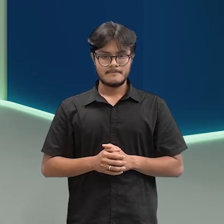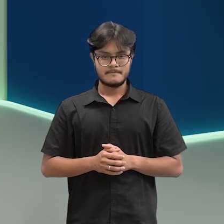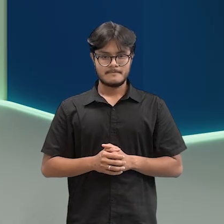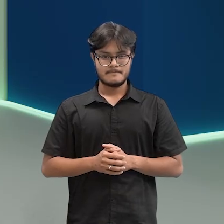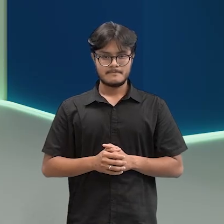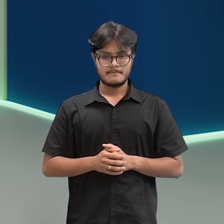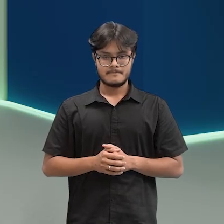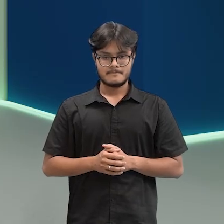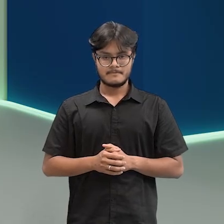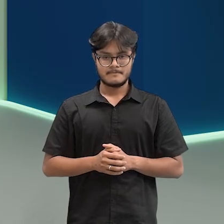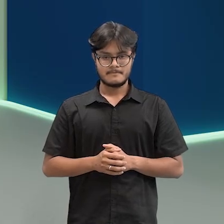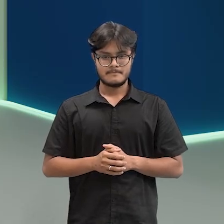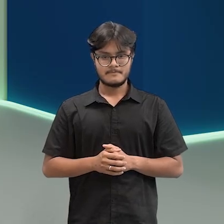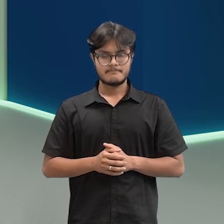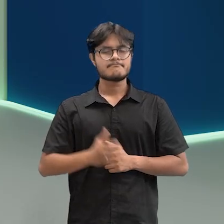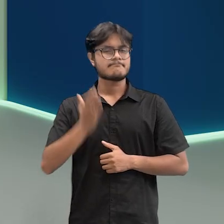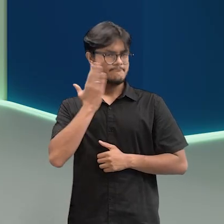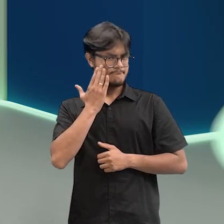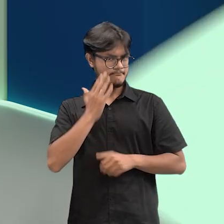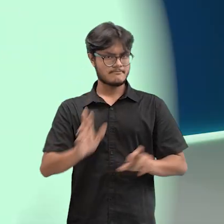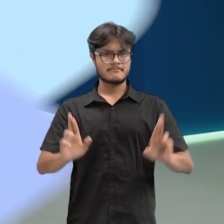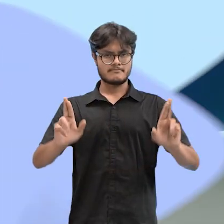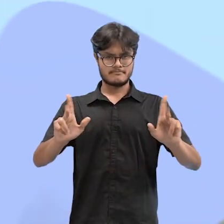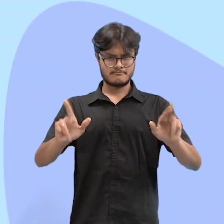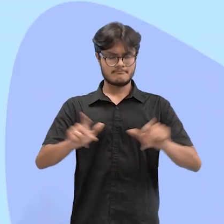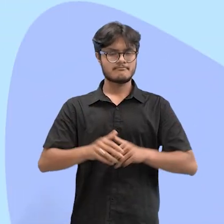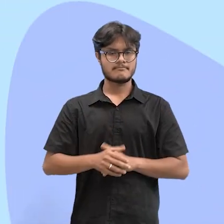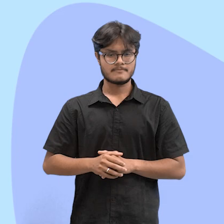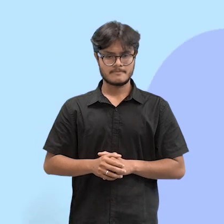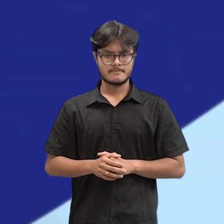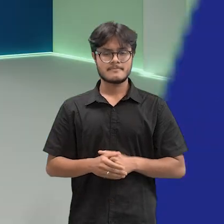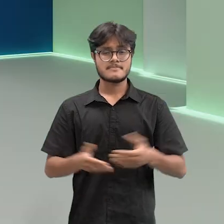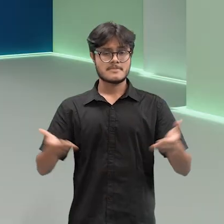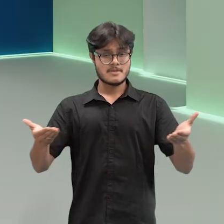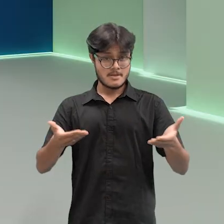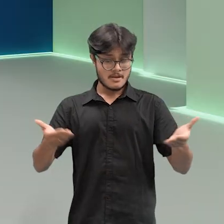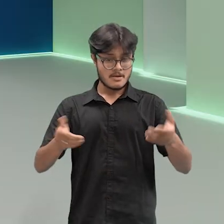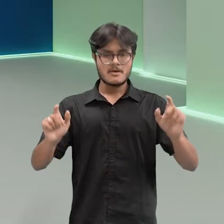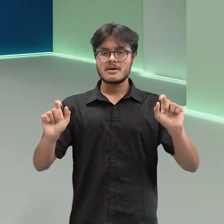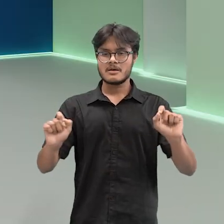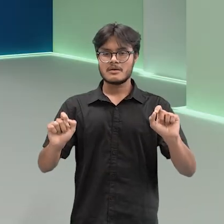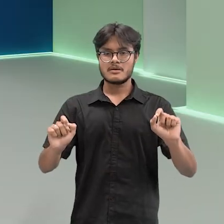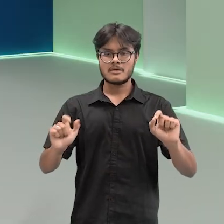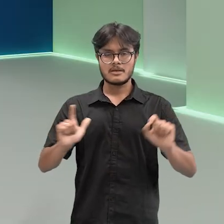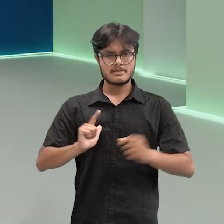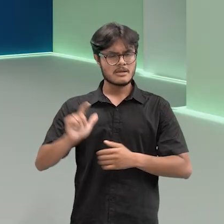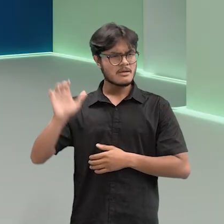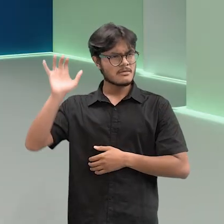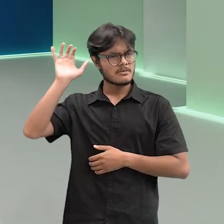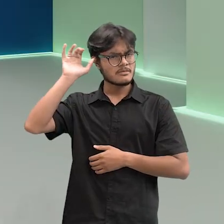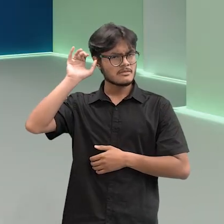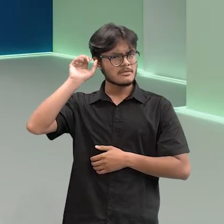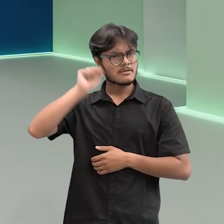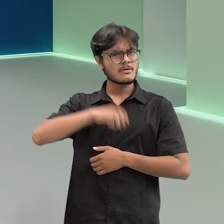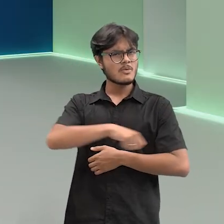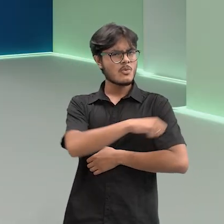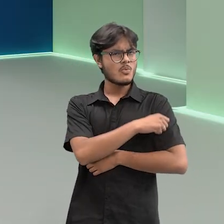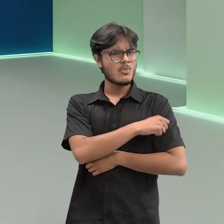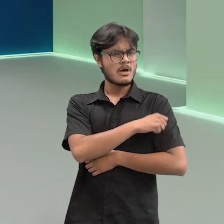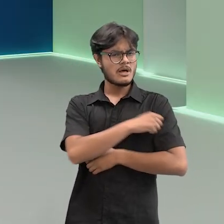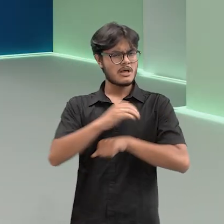Bem, então já sabemos a diferença entre um e outro. Agora, opa, alguém me